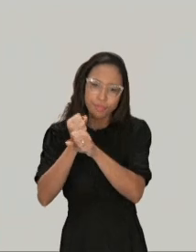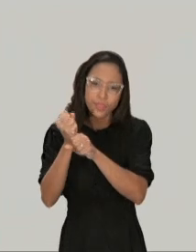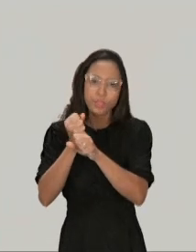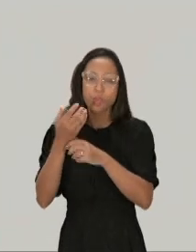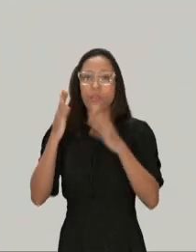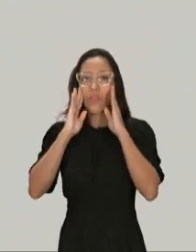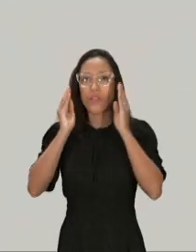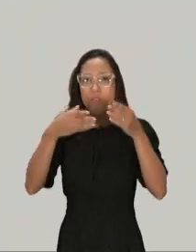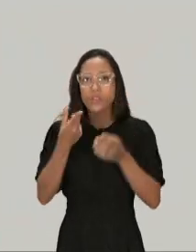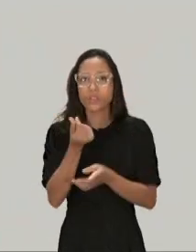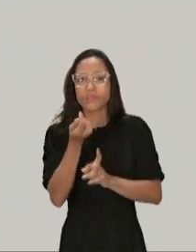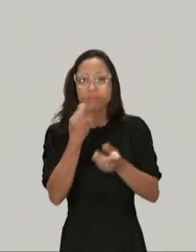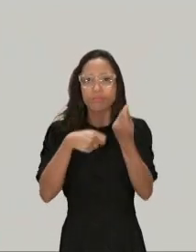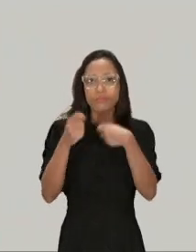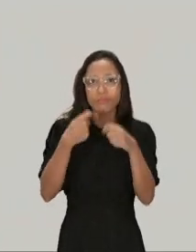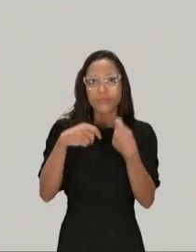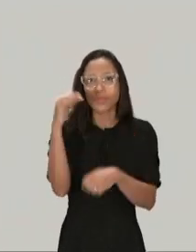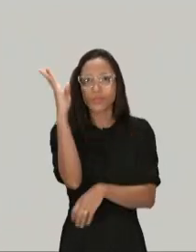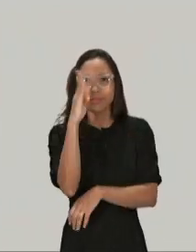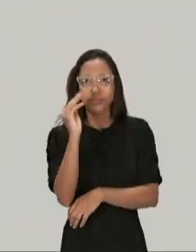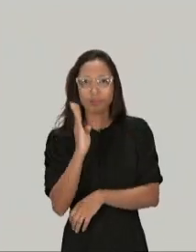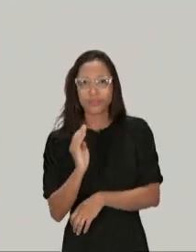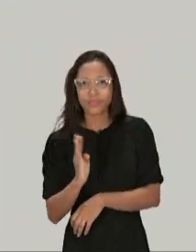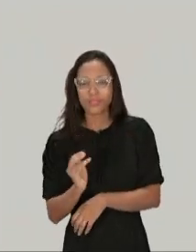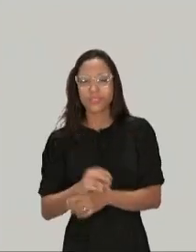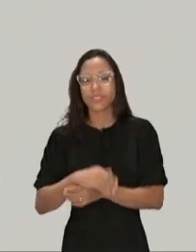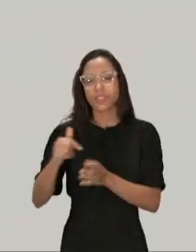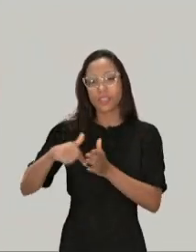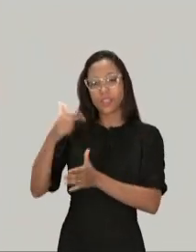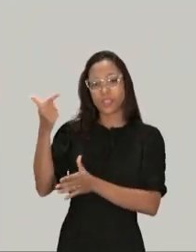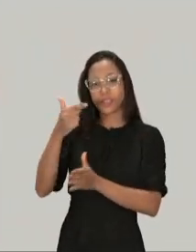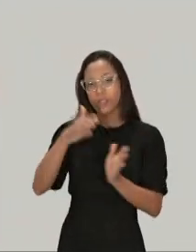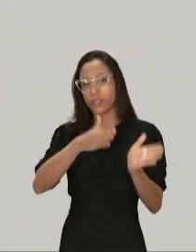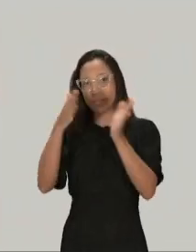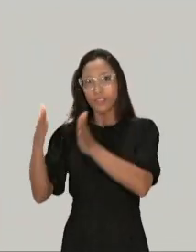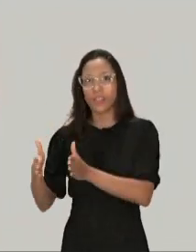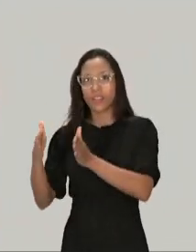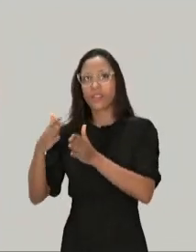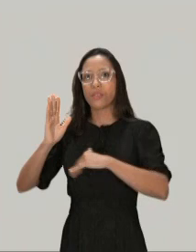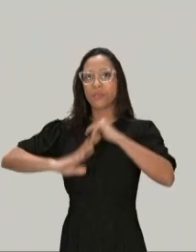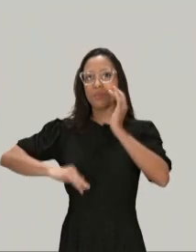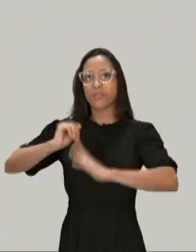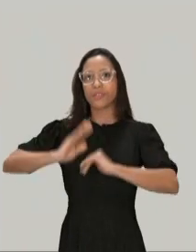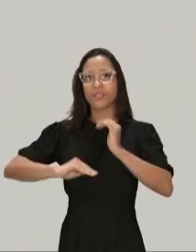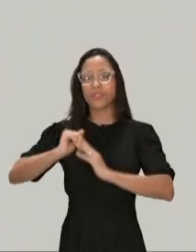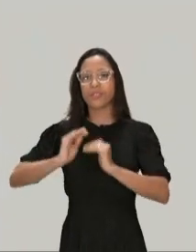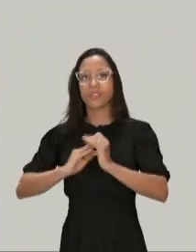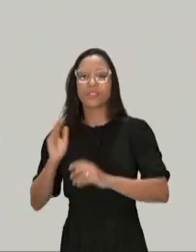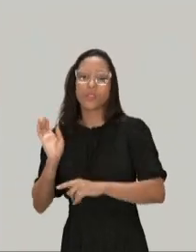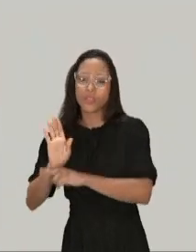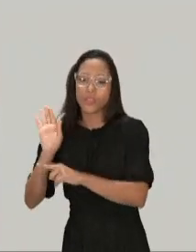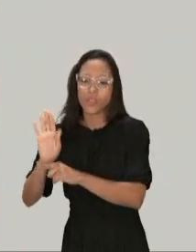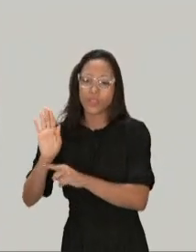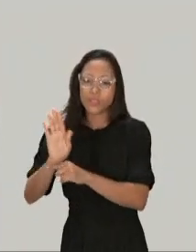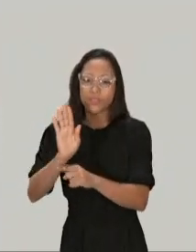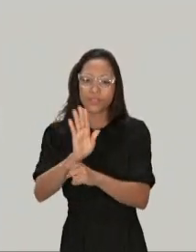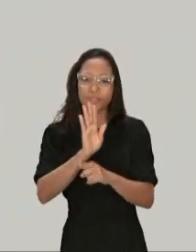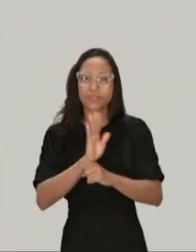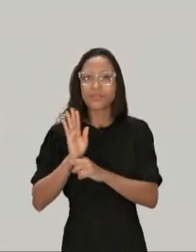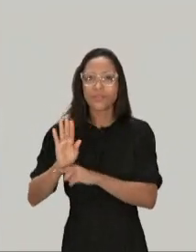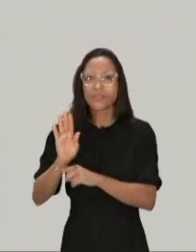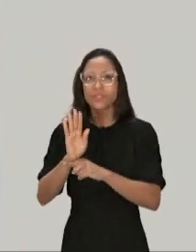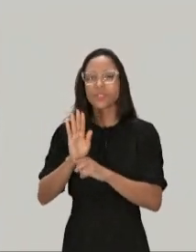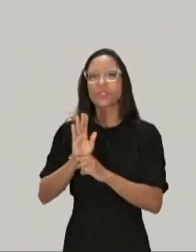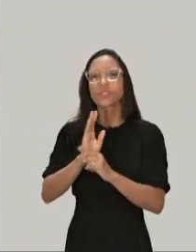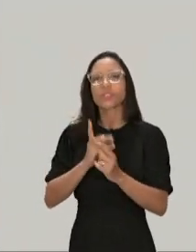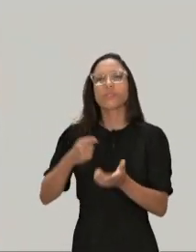da missão do Brasil. Nesta minha segunda fase profissional, pude inclusive colaborar de forma incisiva na defesa dos